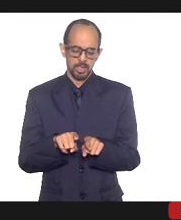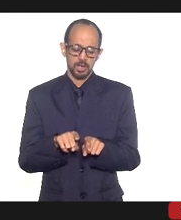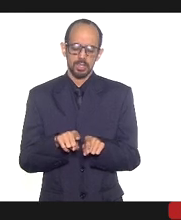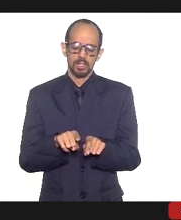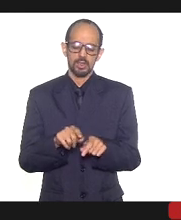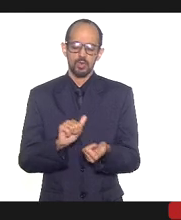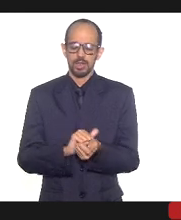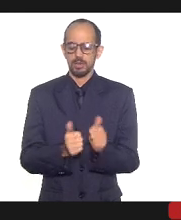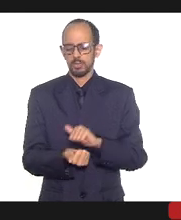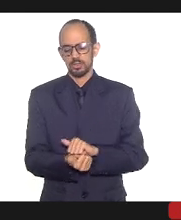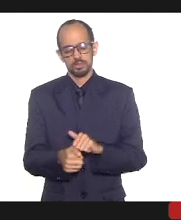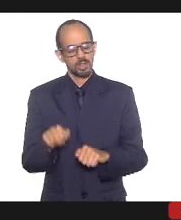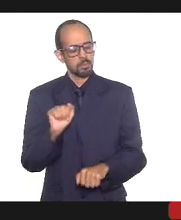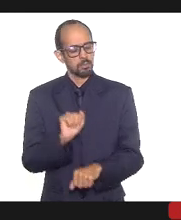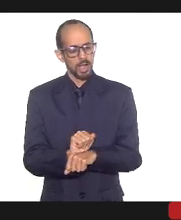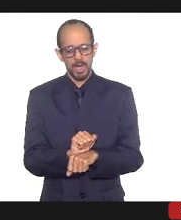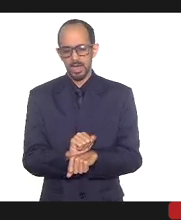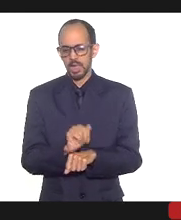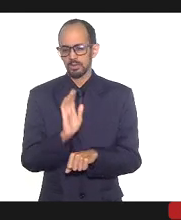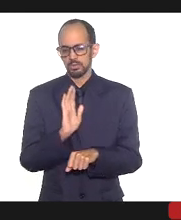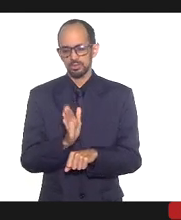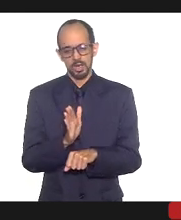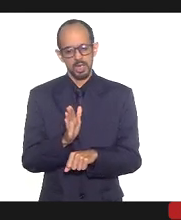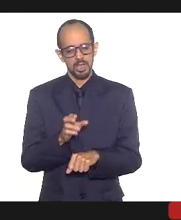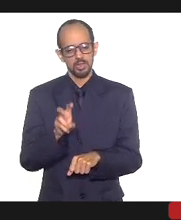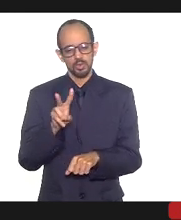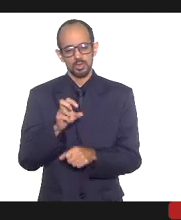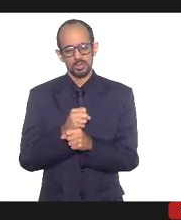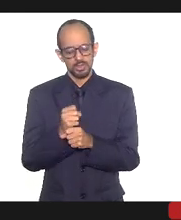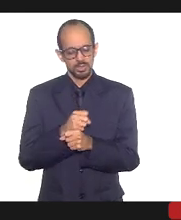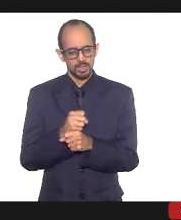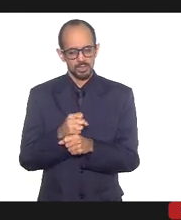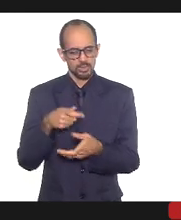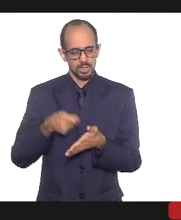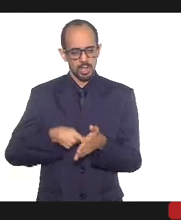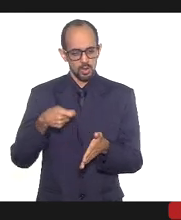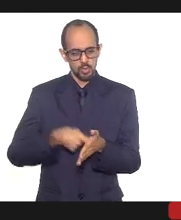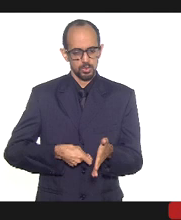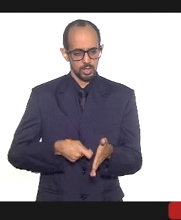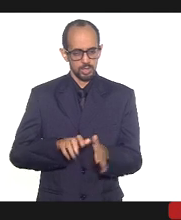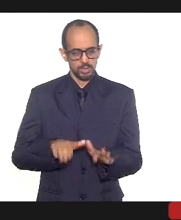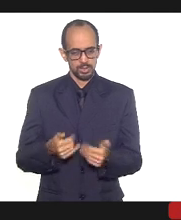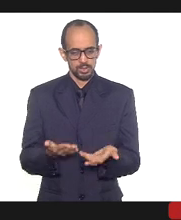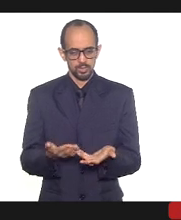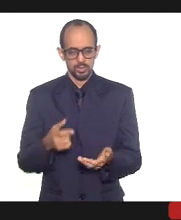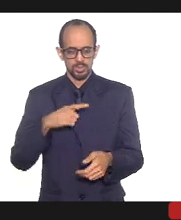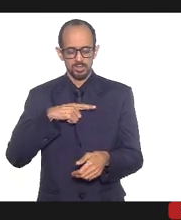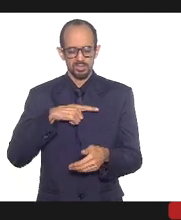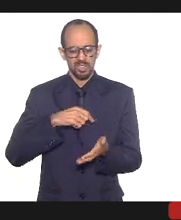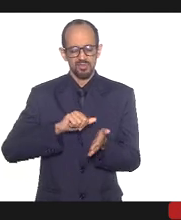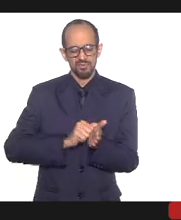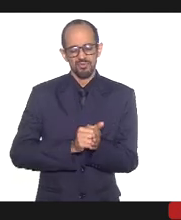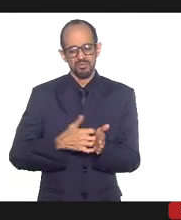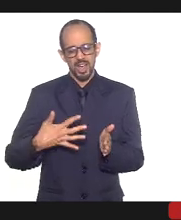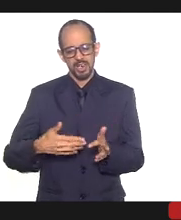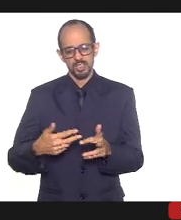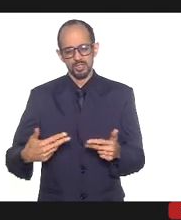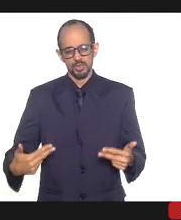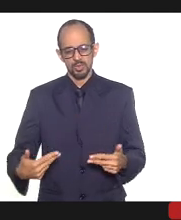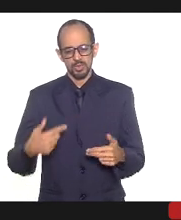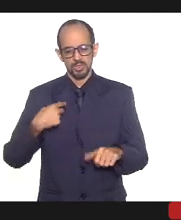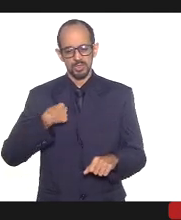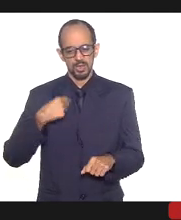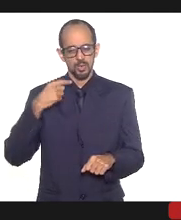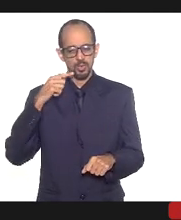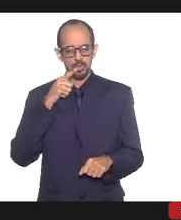no processo já há algum tempo, são mais de 2 anos nessa luta. Então, a gente tem uma série de outras questões que eu entendo